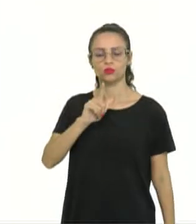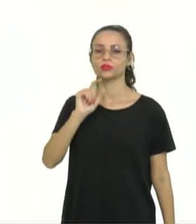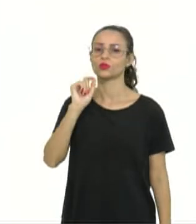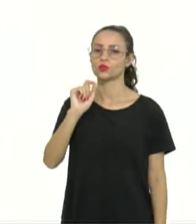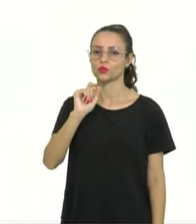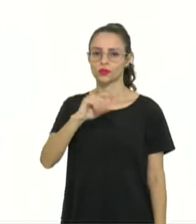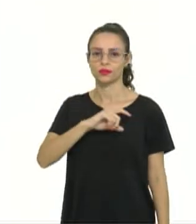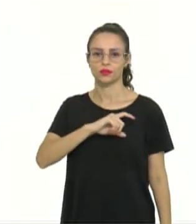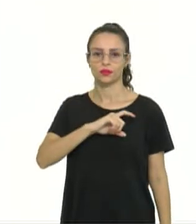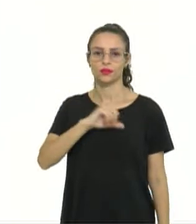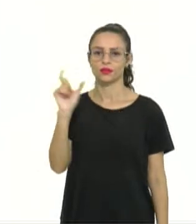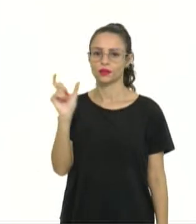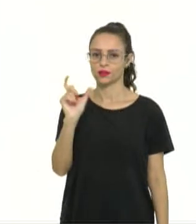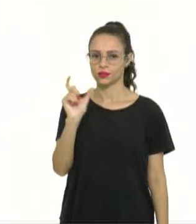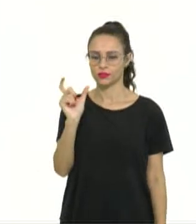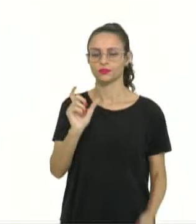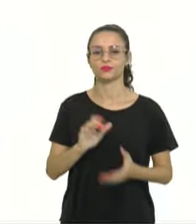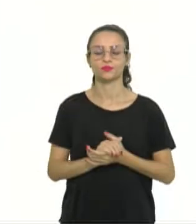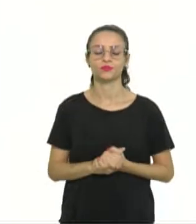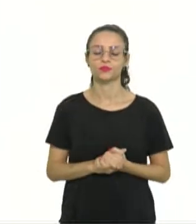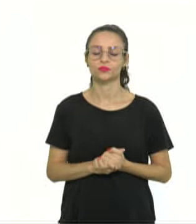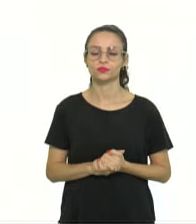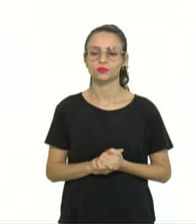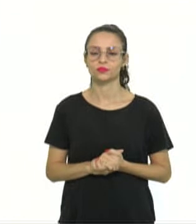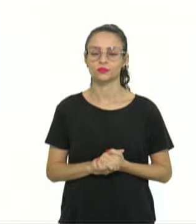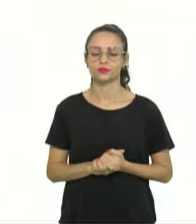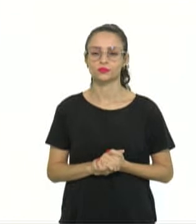obtenha a sua carteira de motorista.